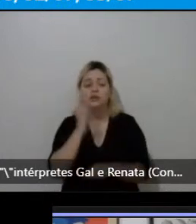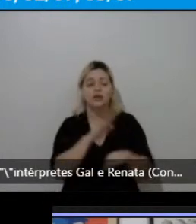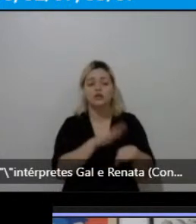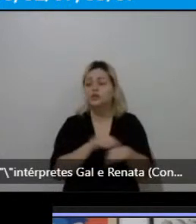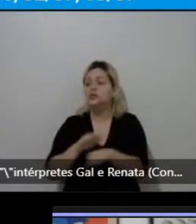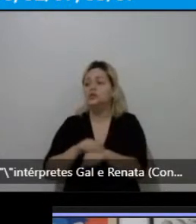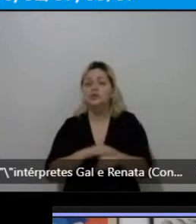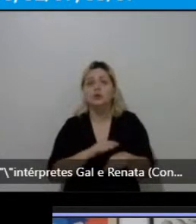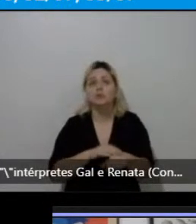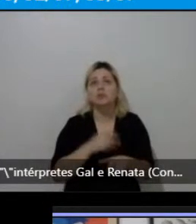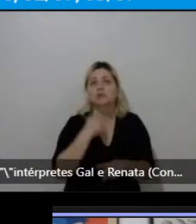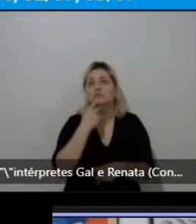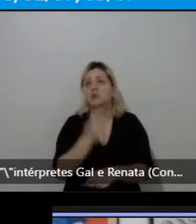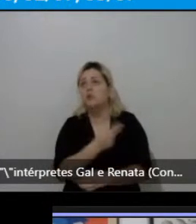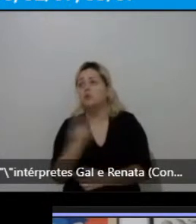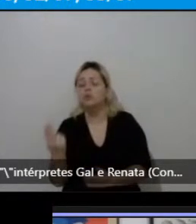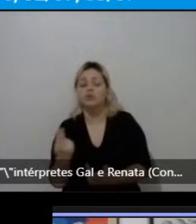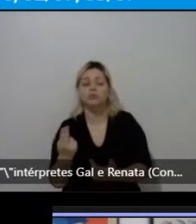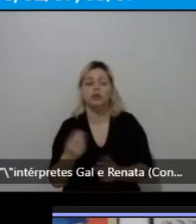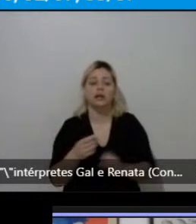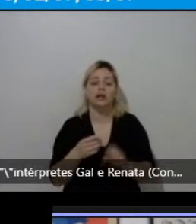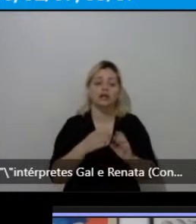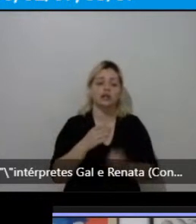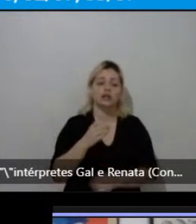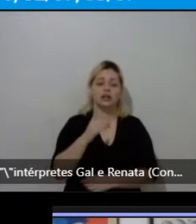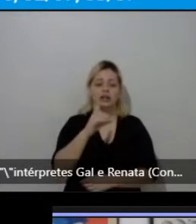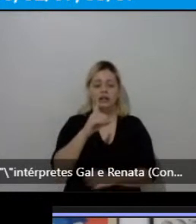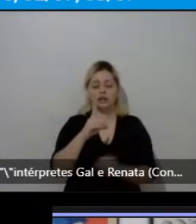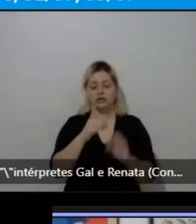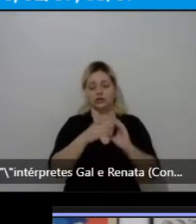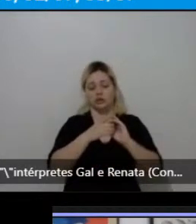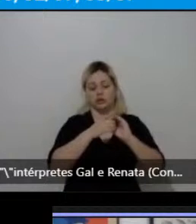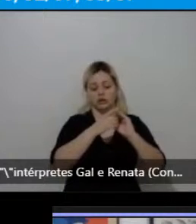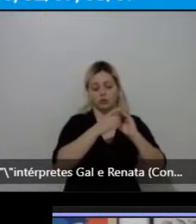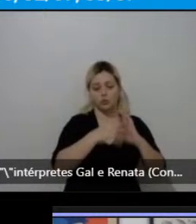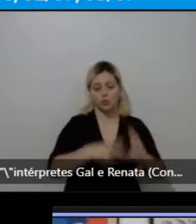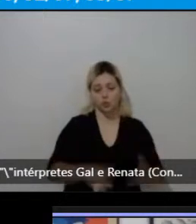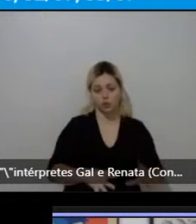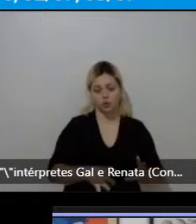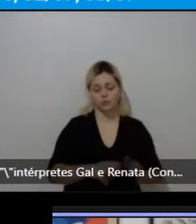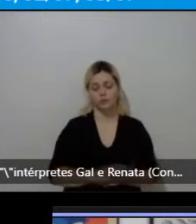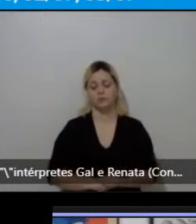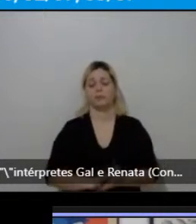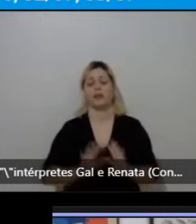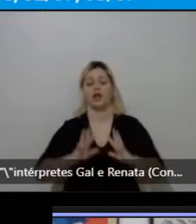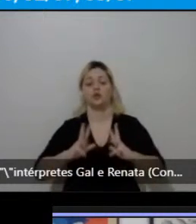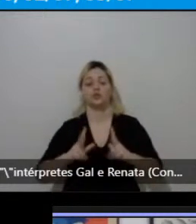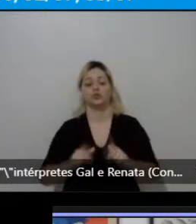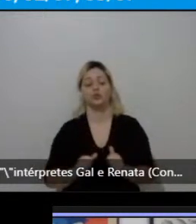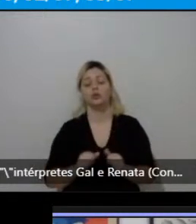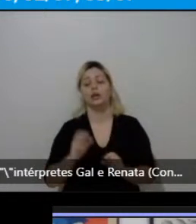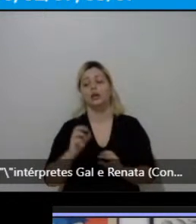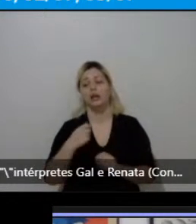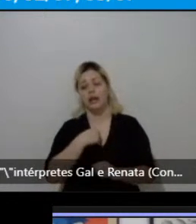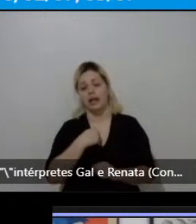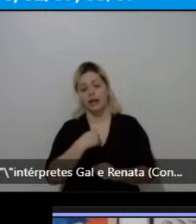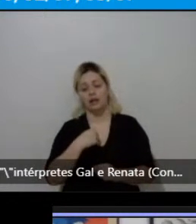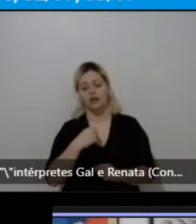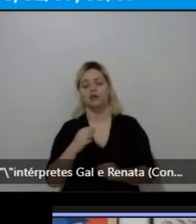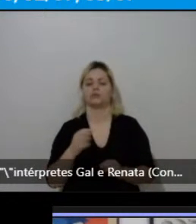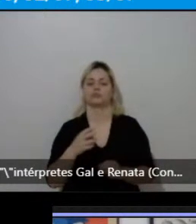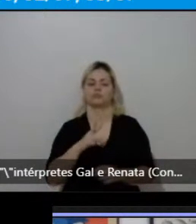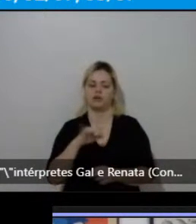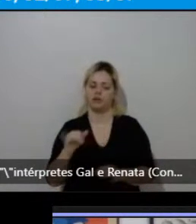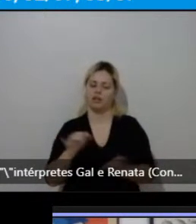de decolonização. A partir do momento que eu entendo quais são os meus processos de expropriação, eu vou reconfigurando as minhas